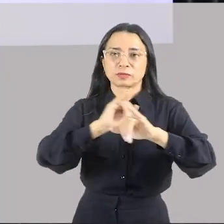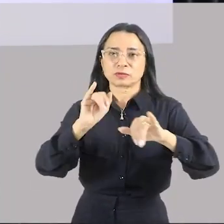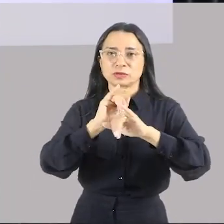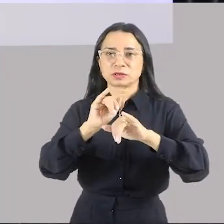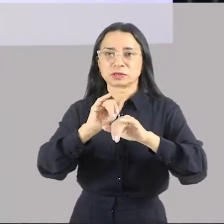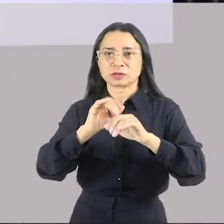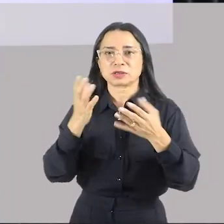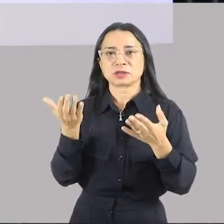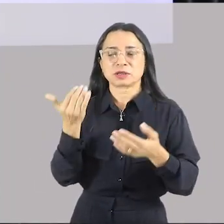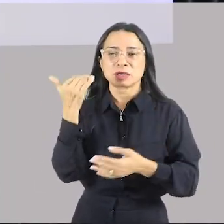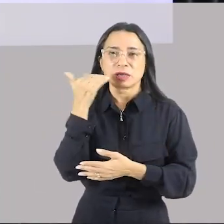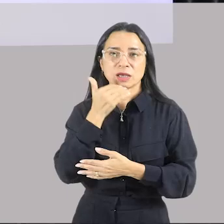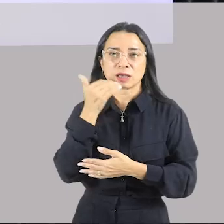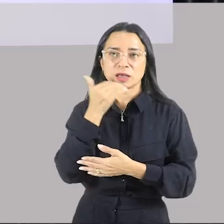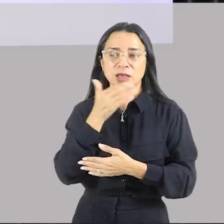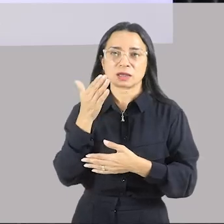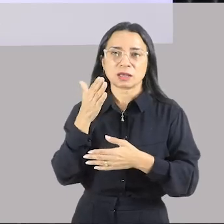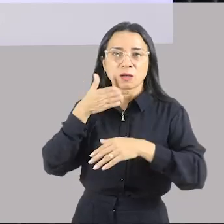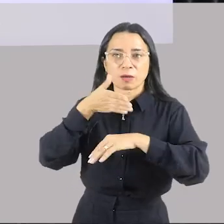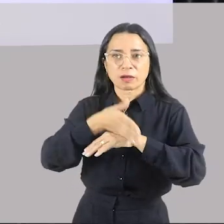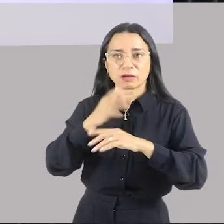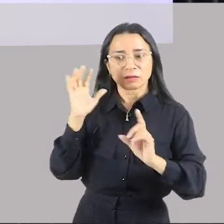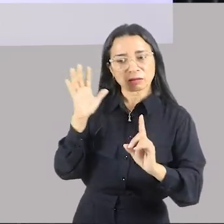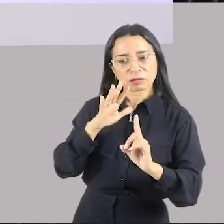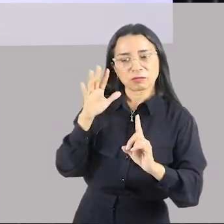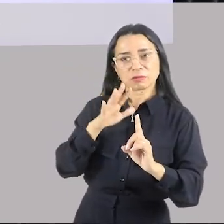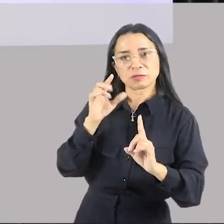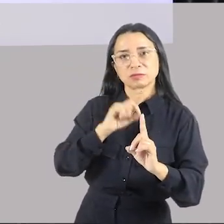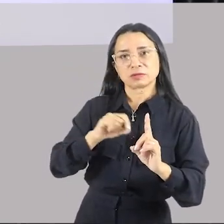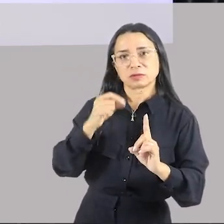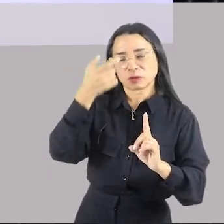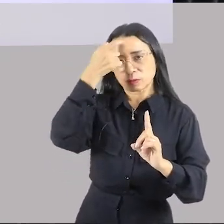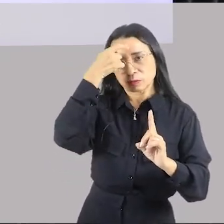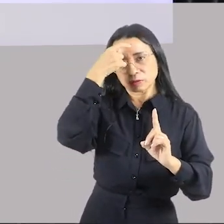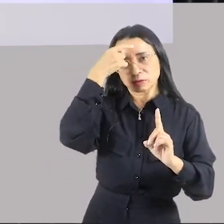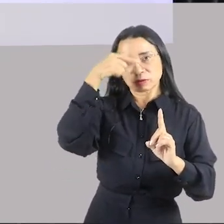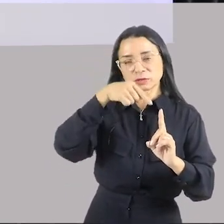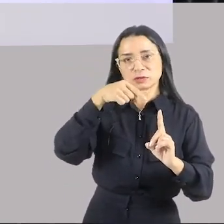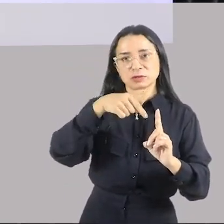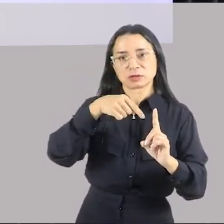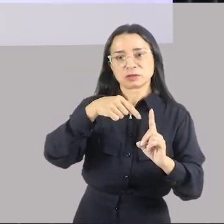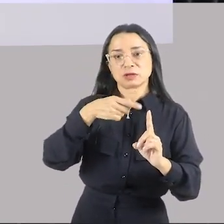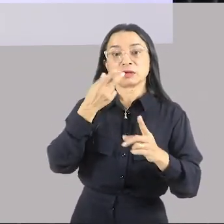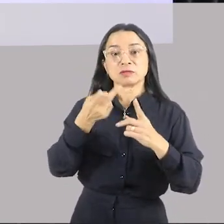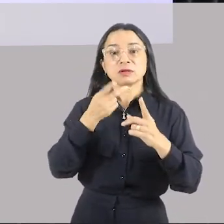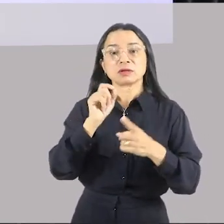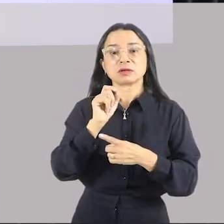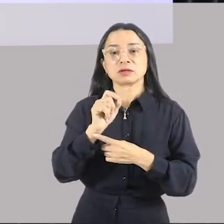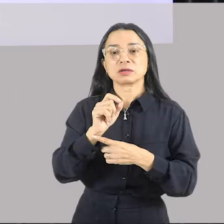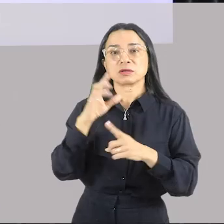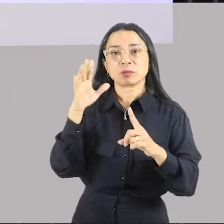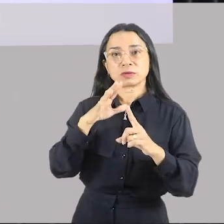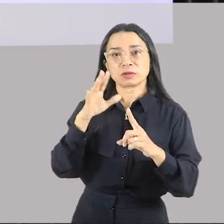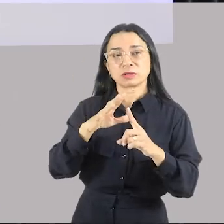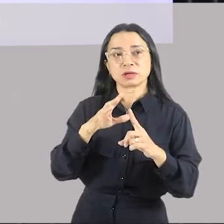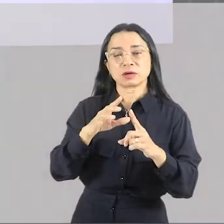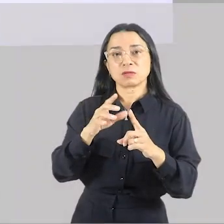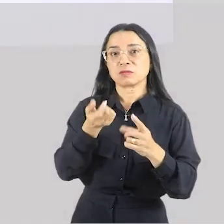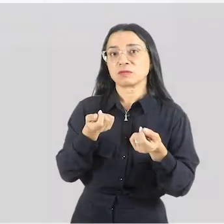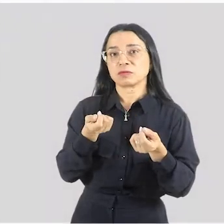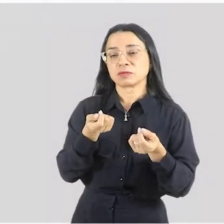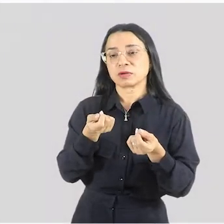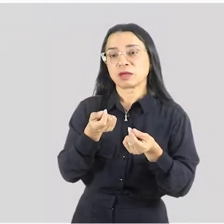manipulação no sentido de uma intervenção consciente naquele material, você vai dizer que aquele material foi manipulado,